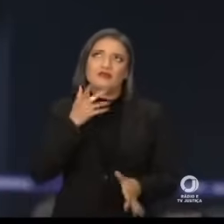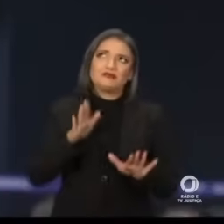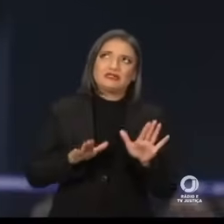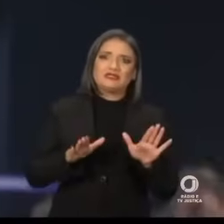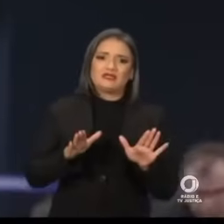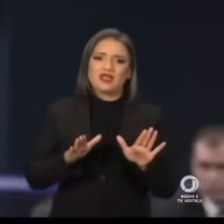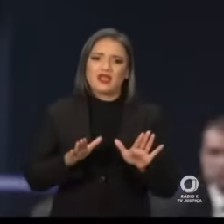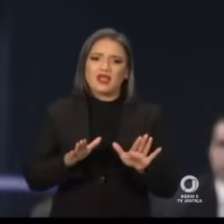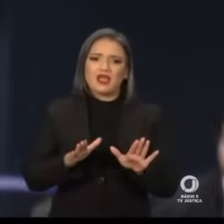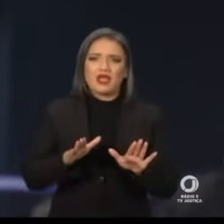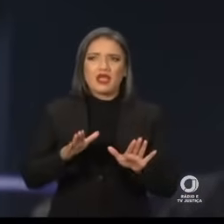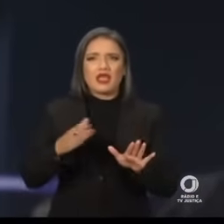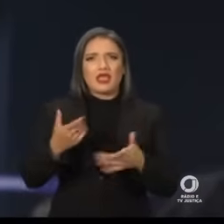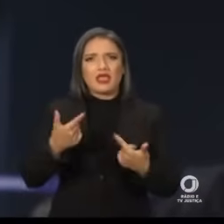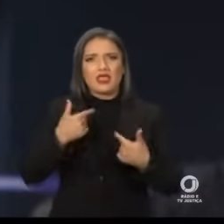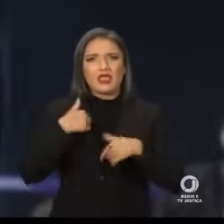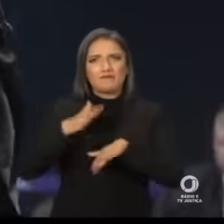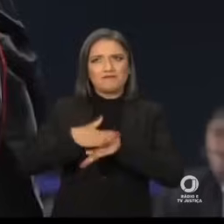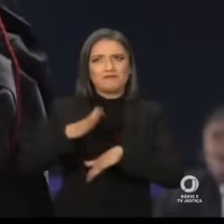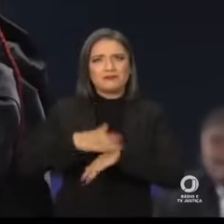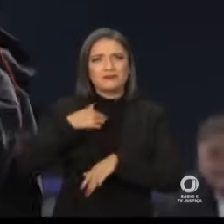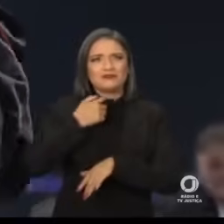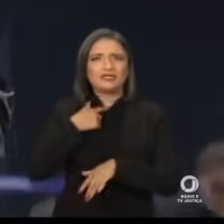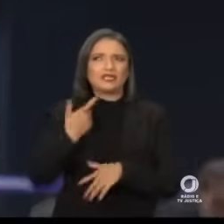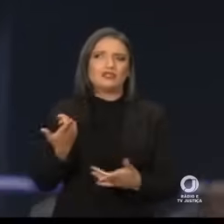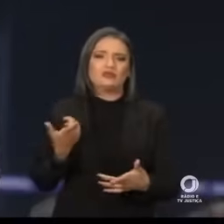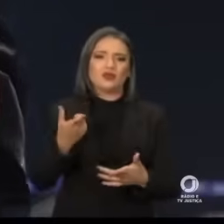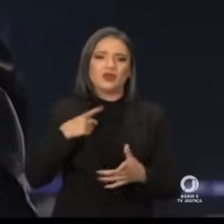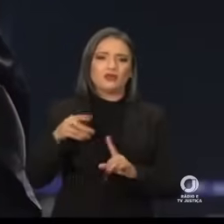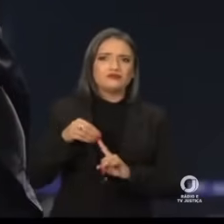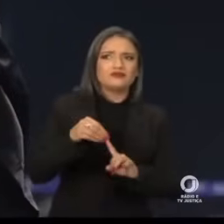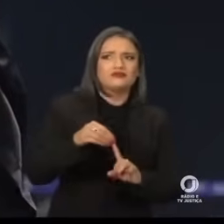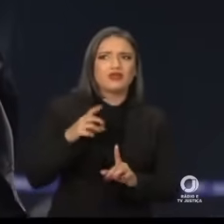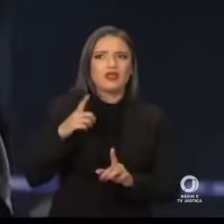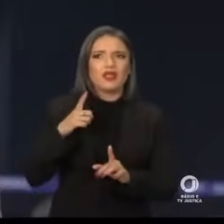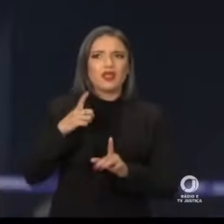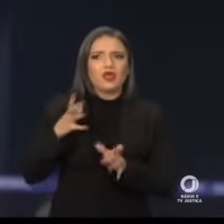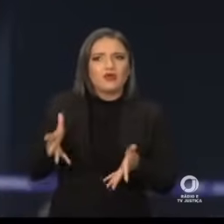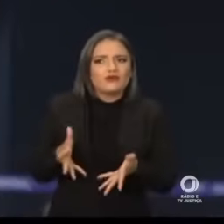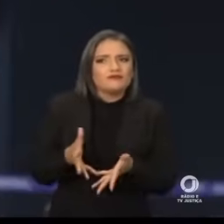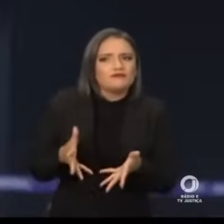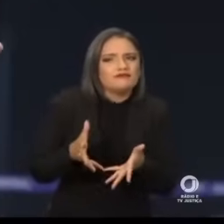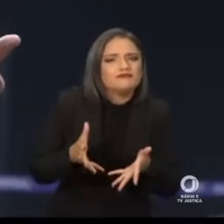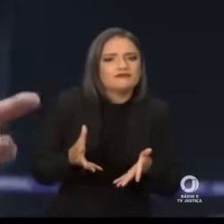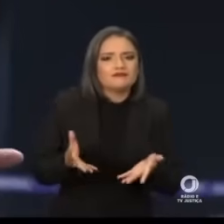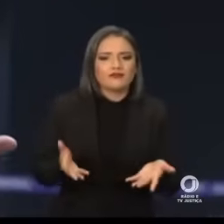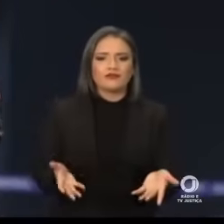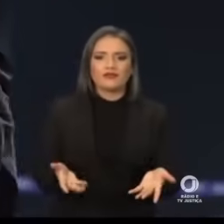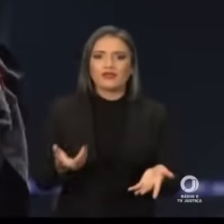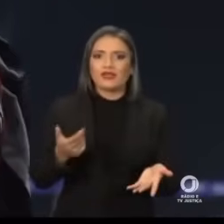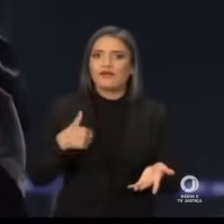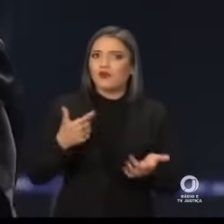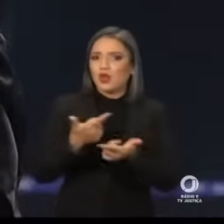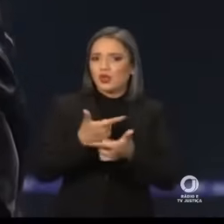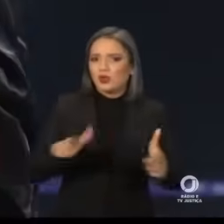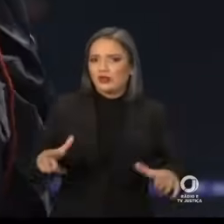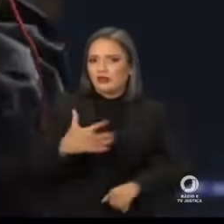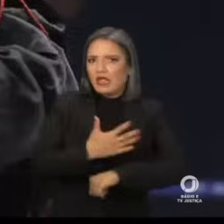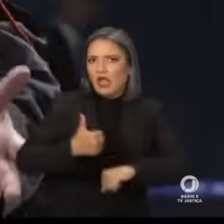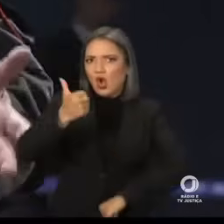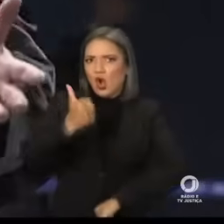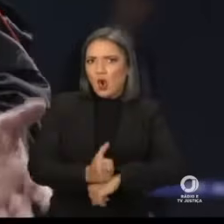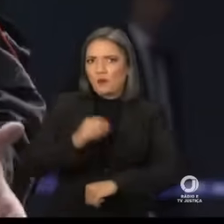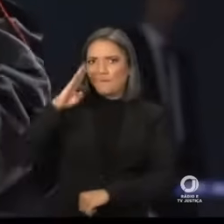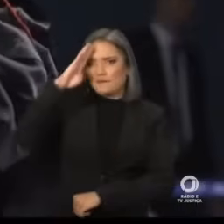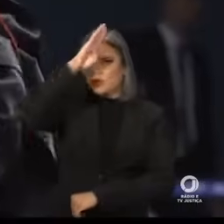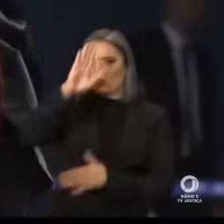que foi dirigido, ele diz que foi induzido, ele disse que não tinha golpe por parte do Bolsonaro, mas